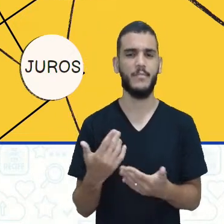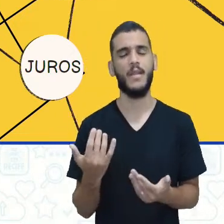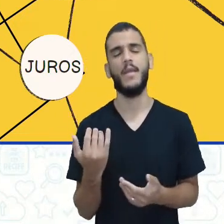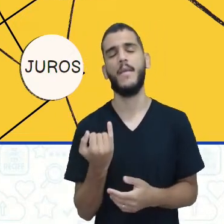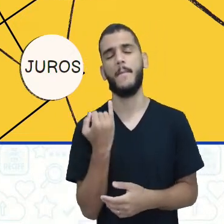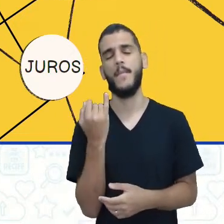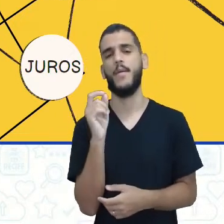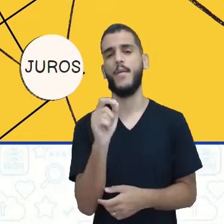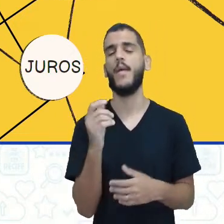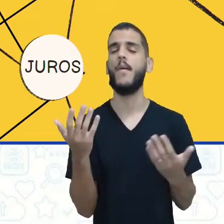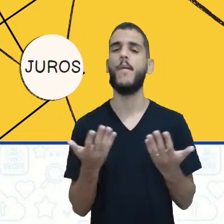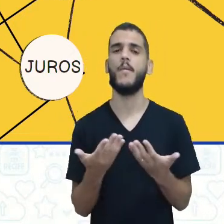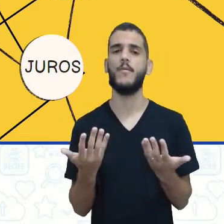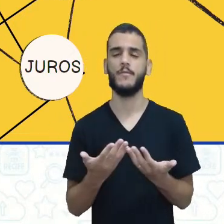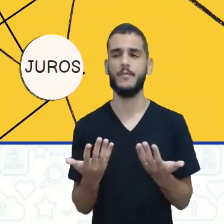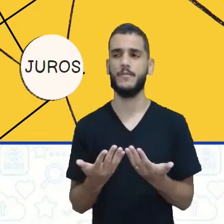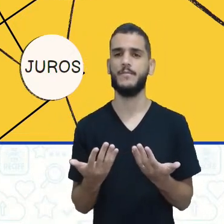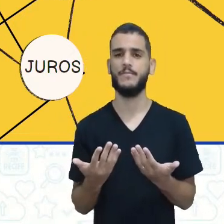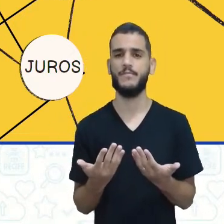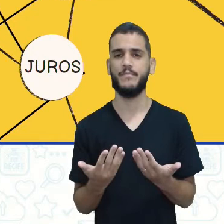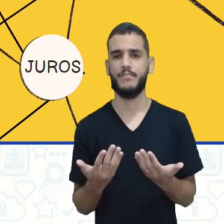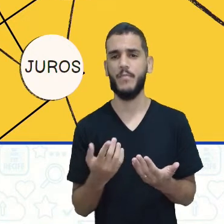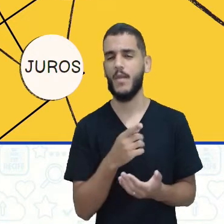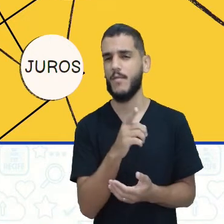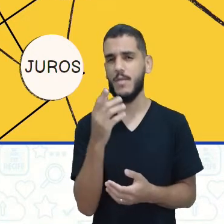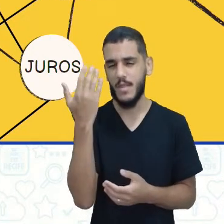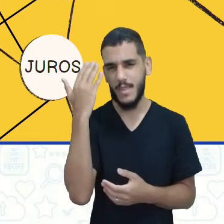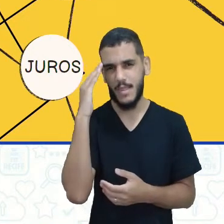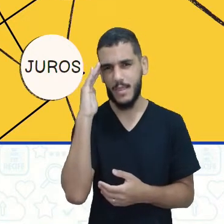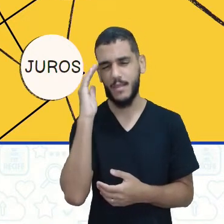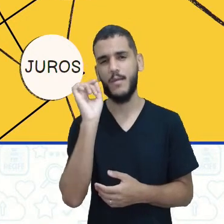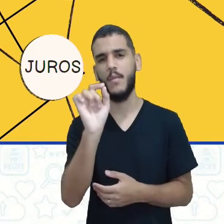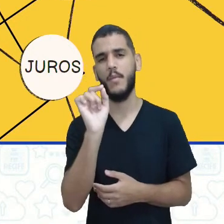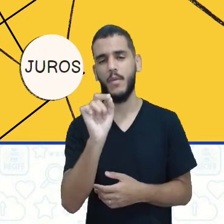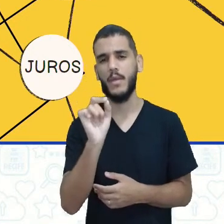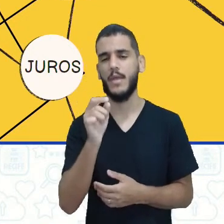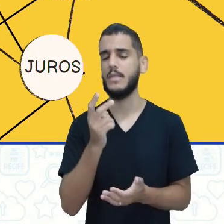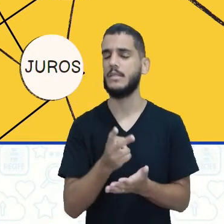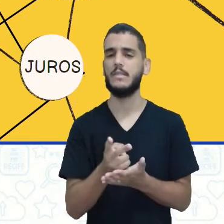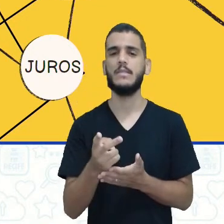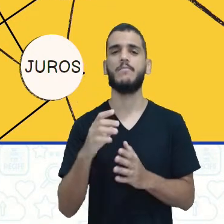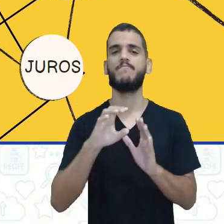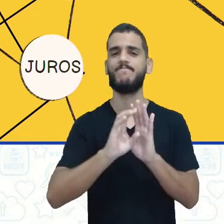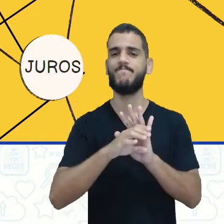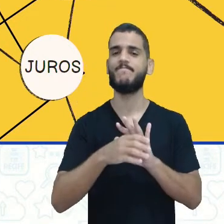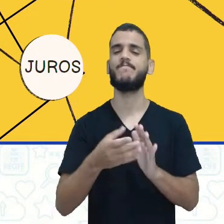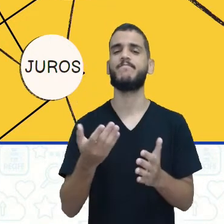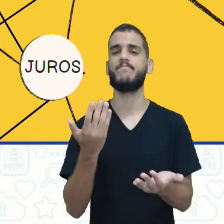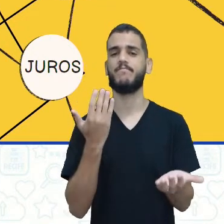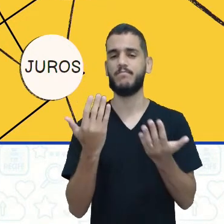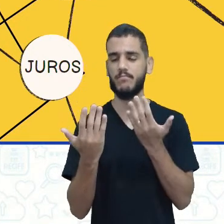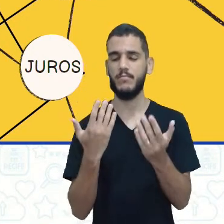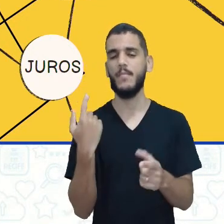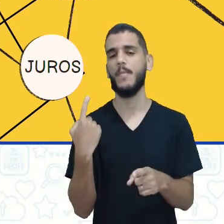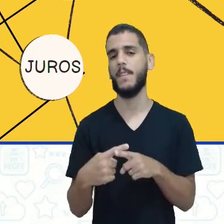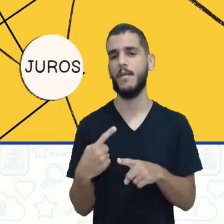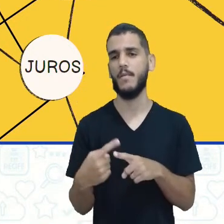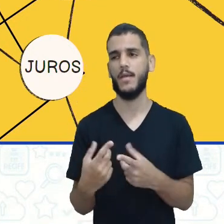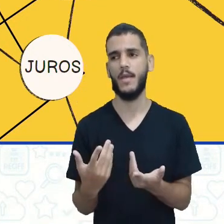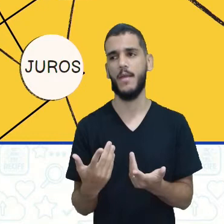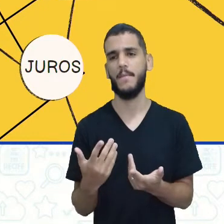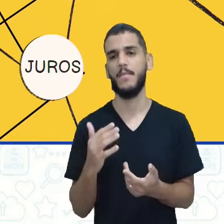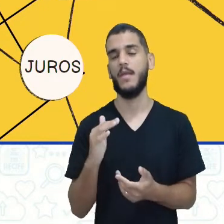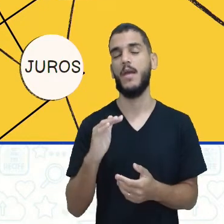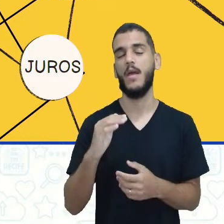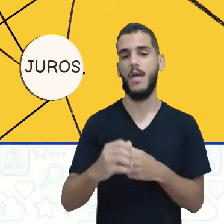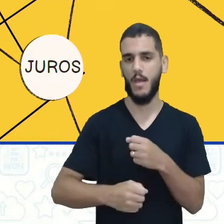ideal hoje é vocês entenderem bastante o conceito de proporção, porque quando vocês chegarem para